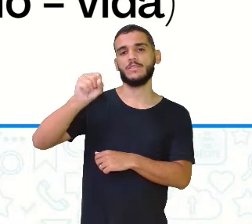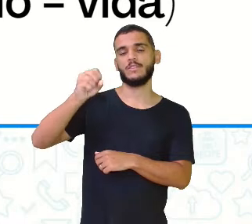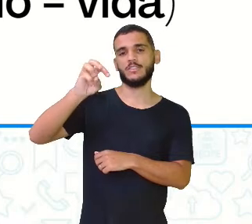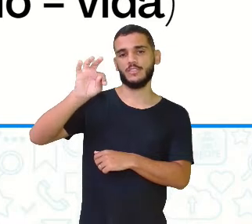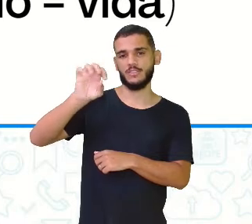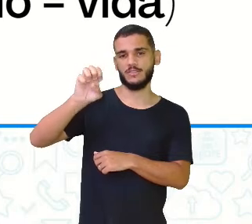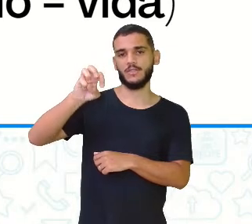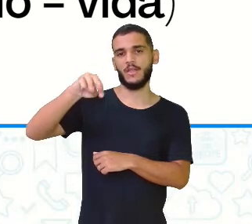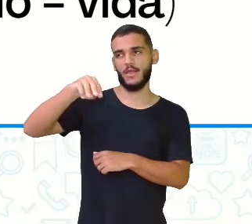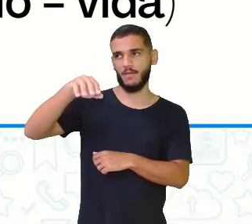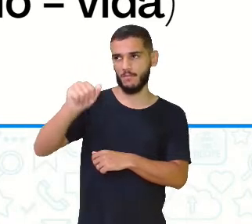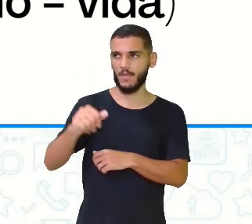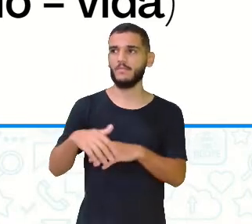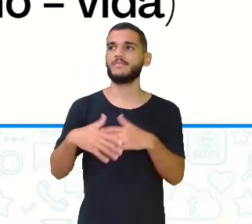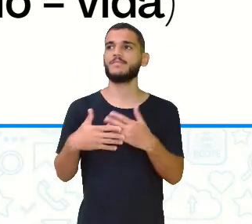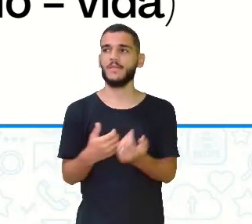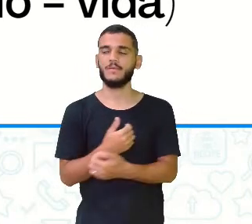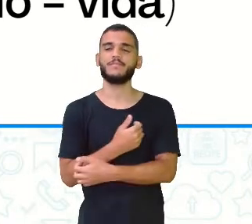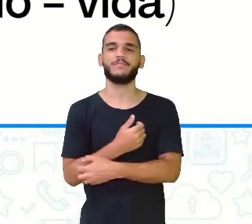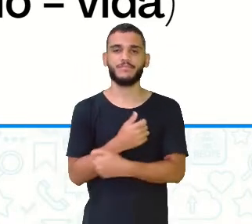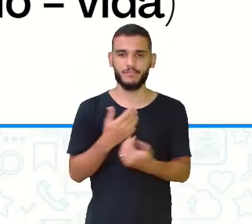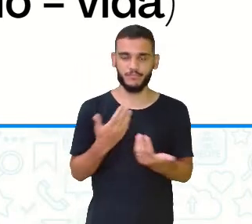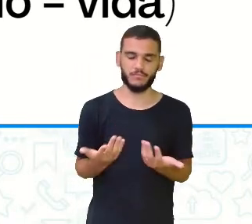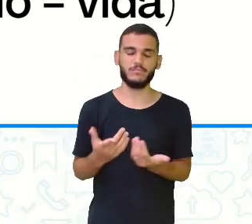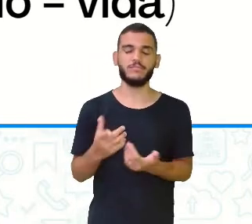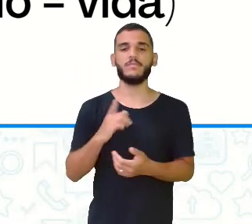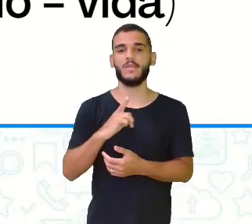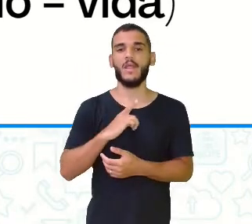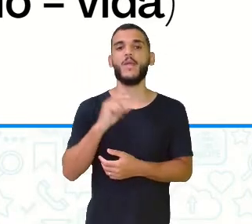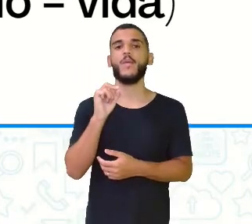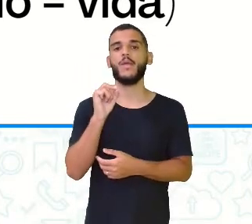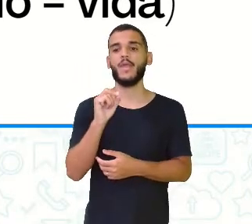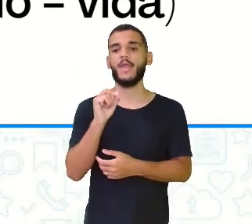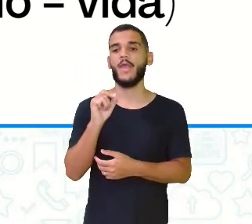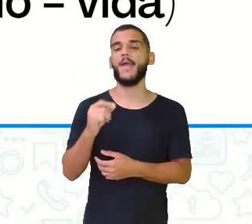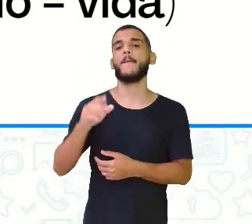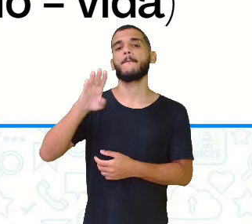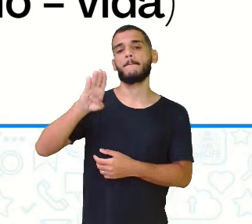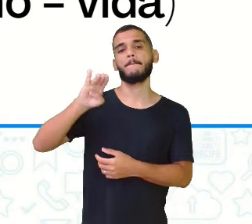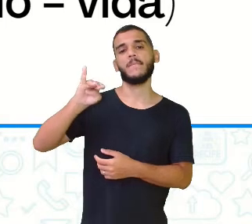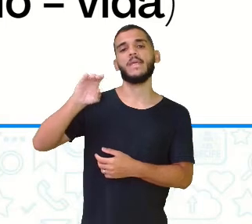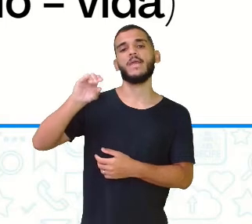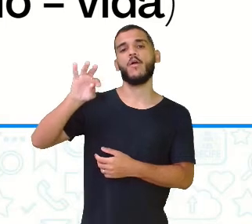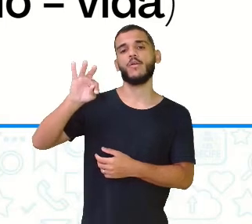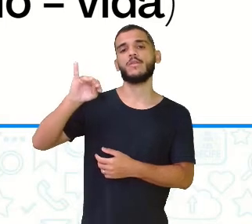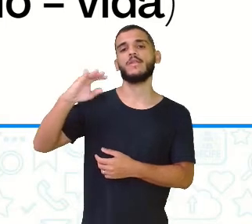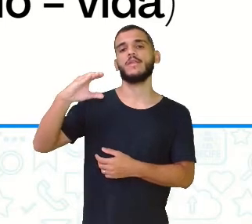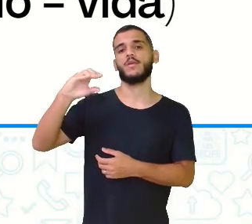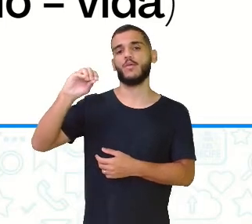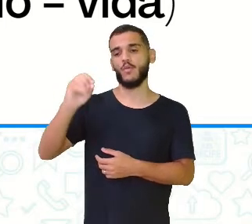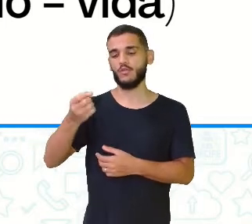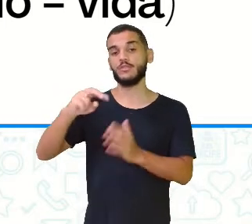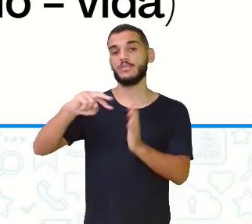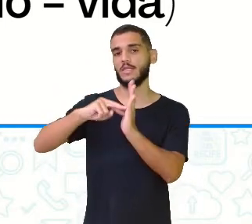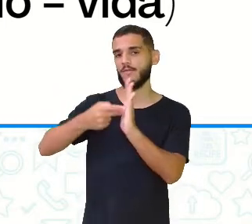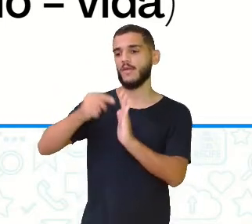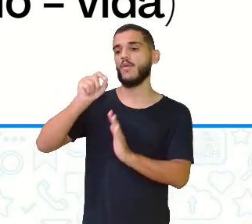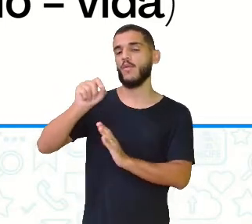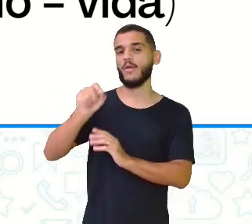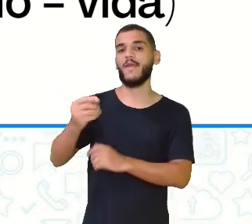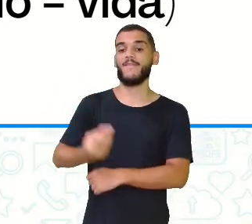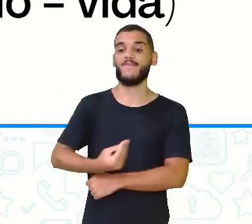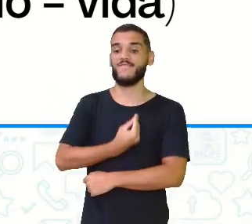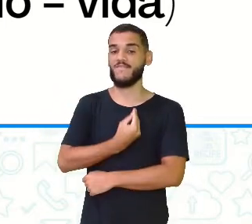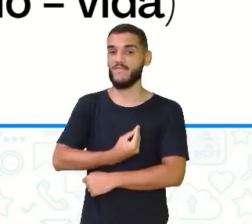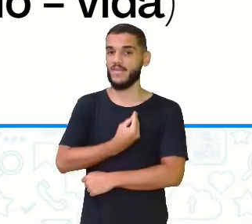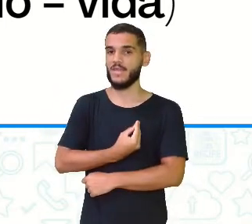são os elementos que eu tenho nesse ecossistema? Eu tenho os elementos bióticos, que lembrando para vocês, o biótico significa o quê? Bio significa